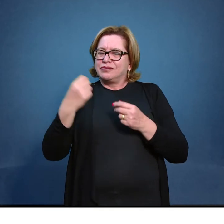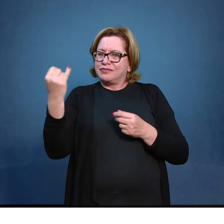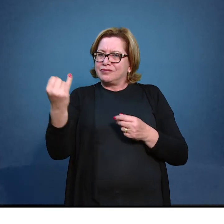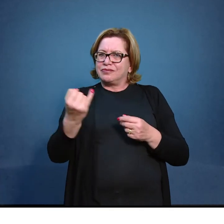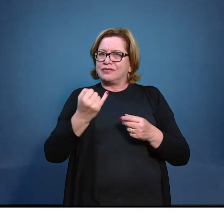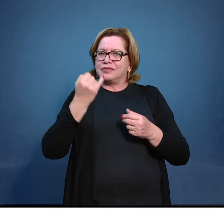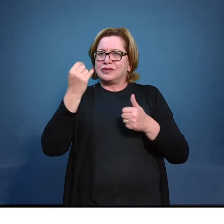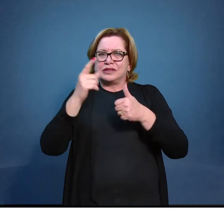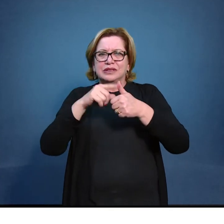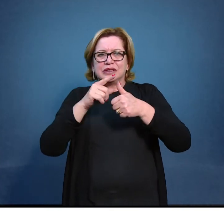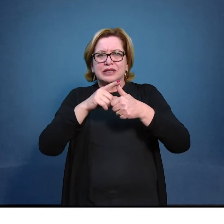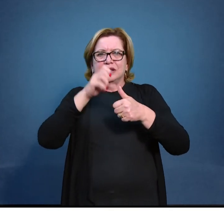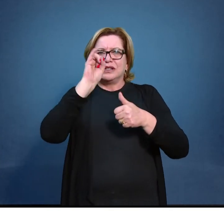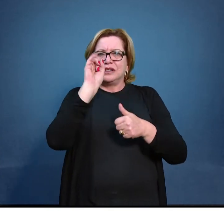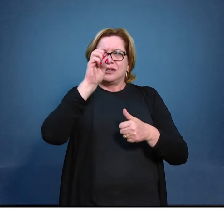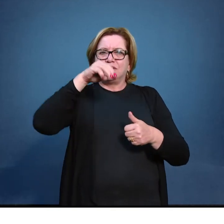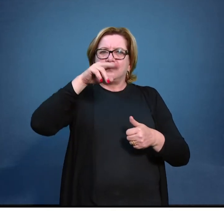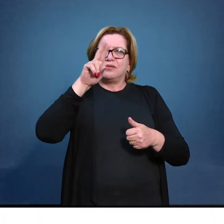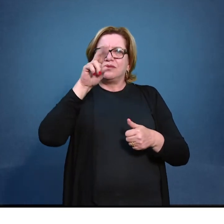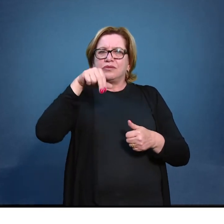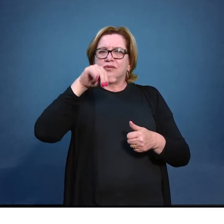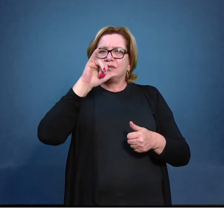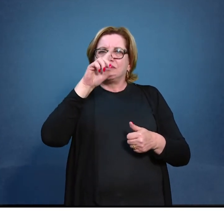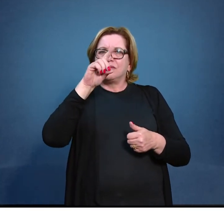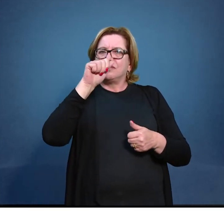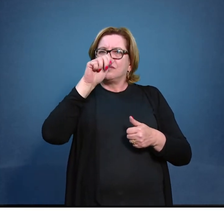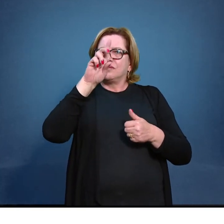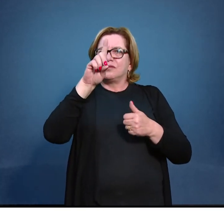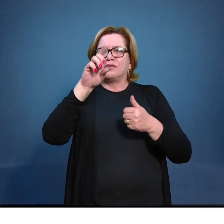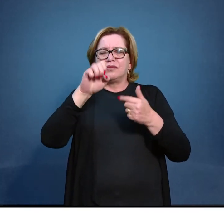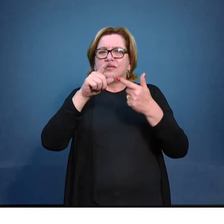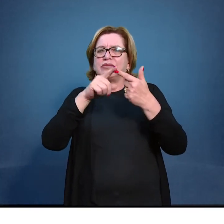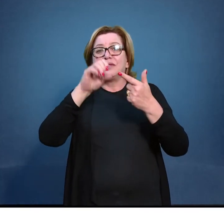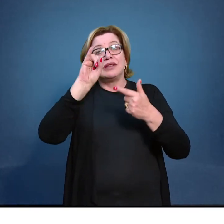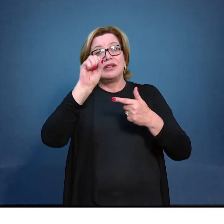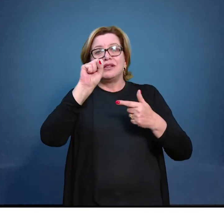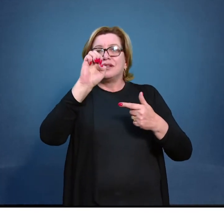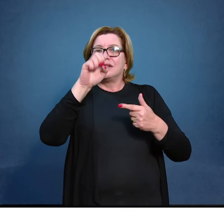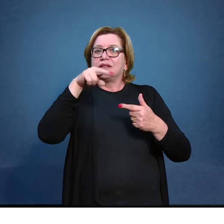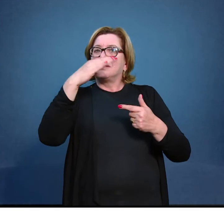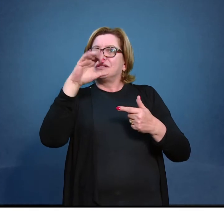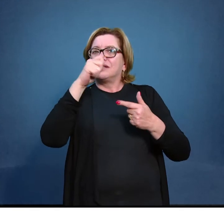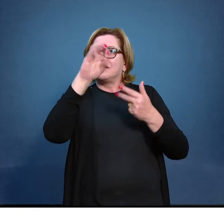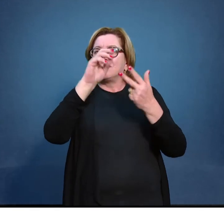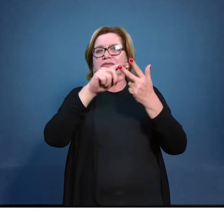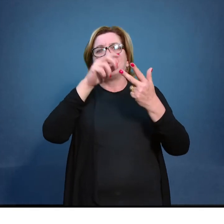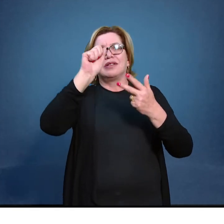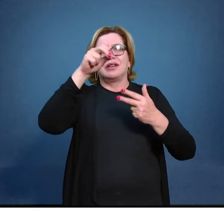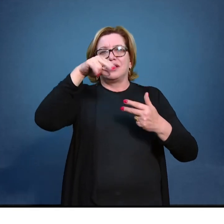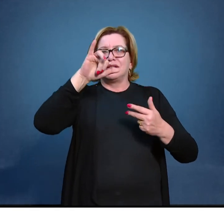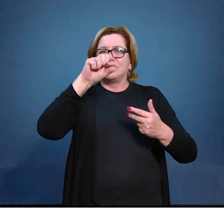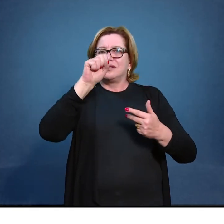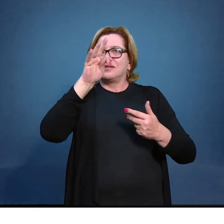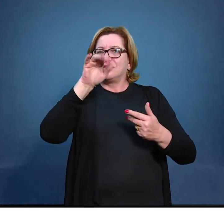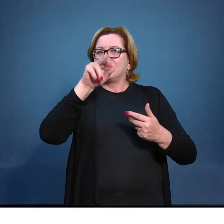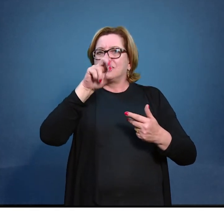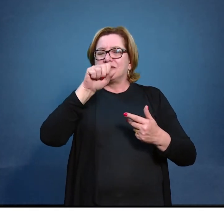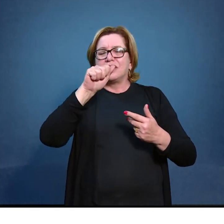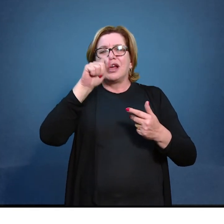importantes, como a questão da imunidade, isenção, anistia, que, apesar de serem